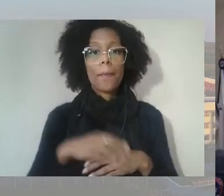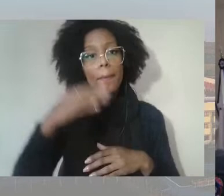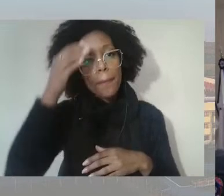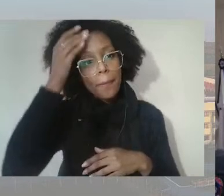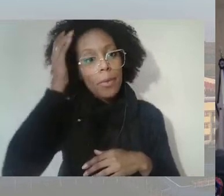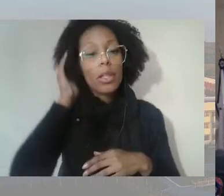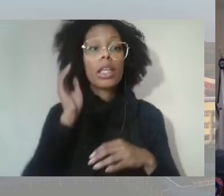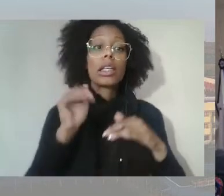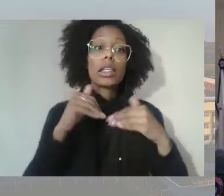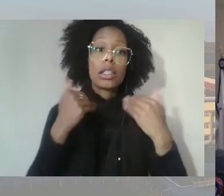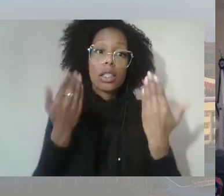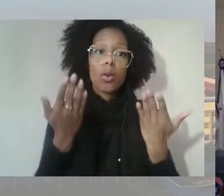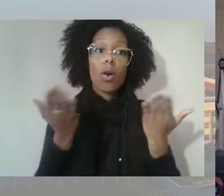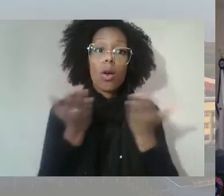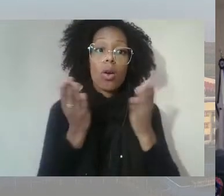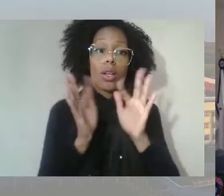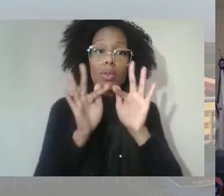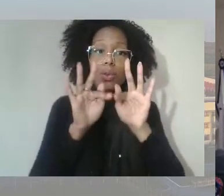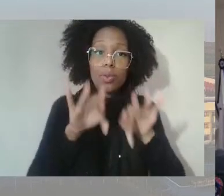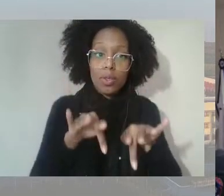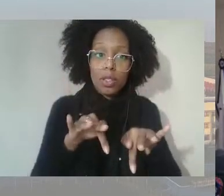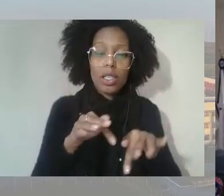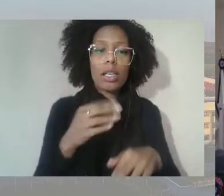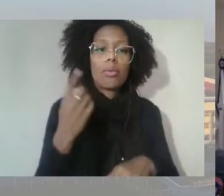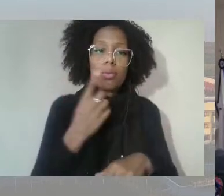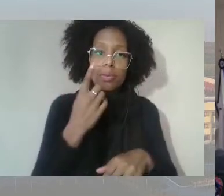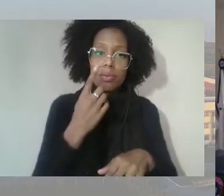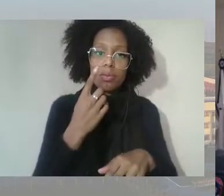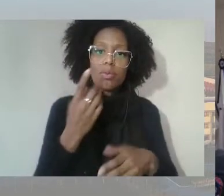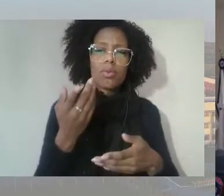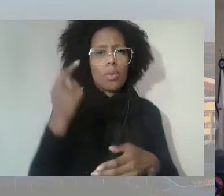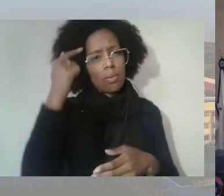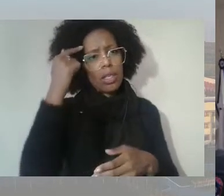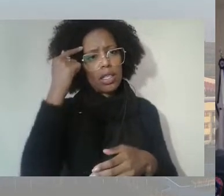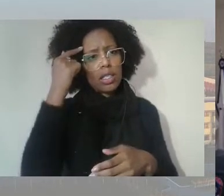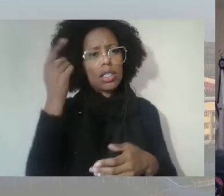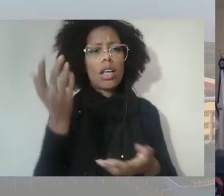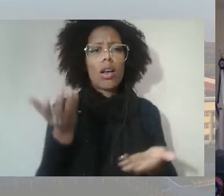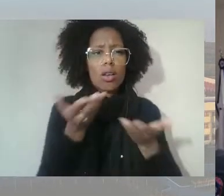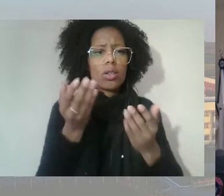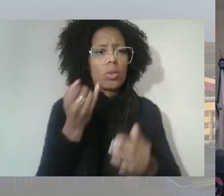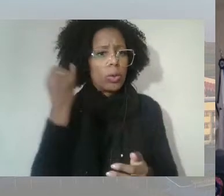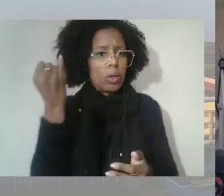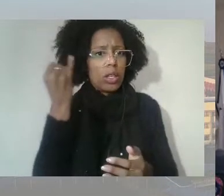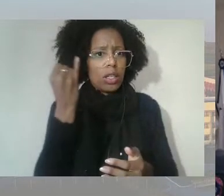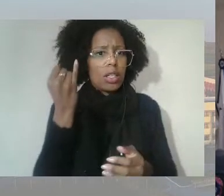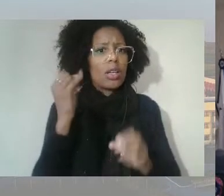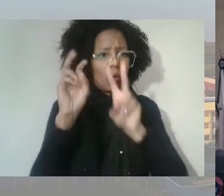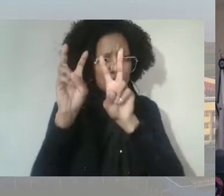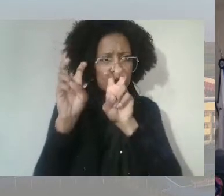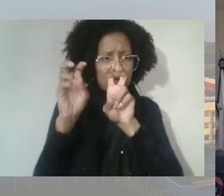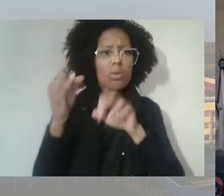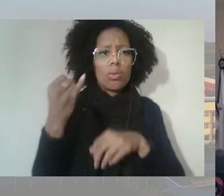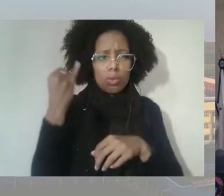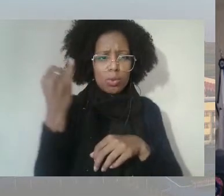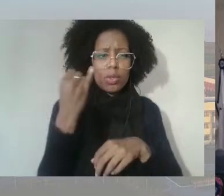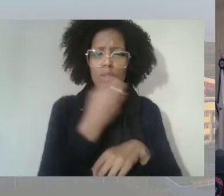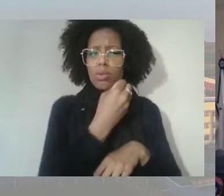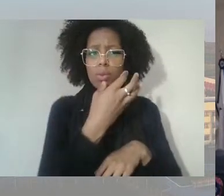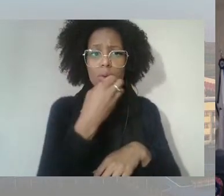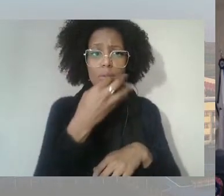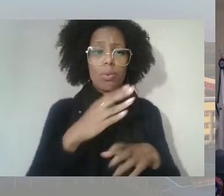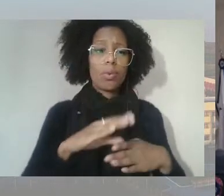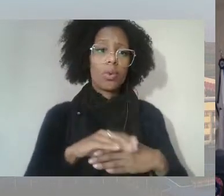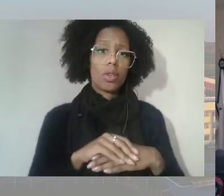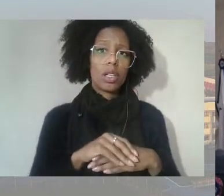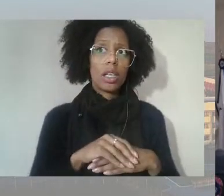Bom, pessoal, então, para fechar essa questão, primeiramente, eu achei muito oportuno trazer esse tema novamente, porque, pelo